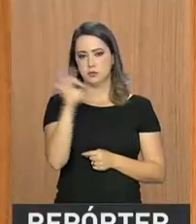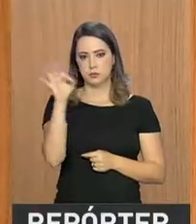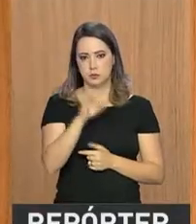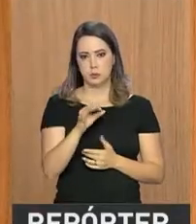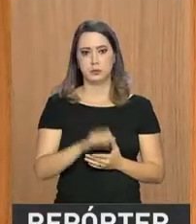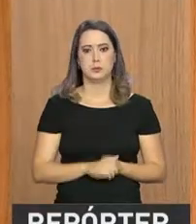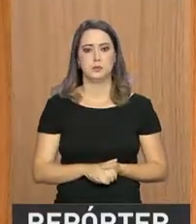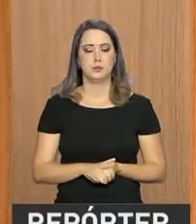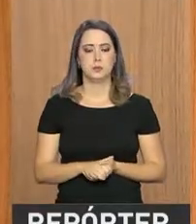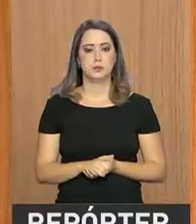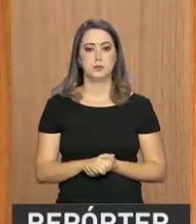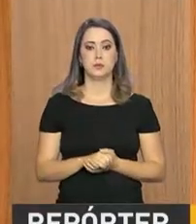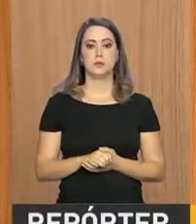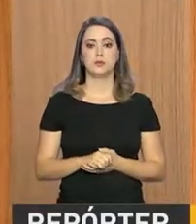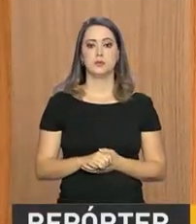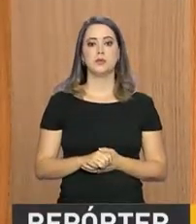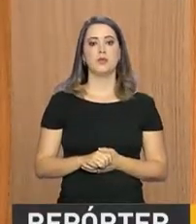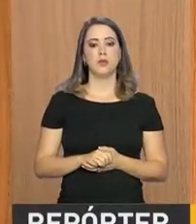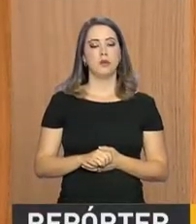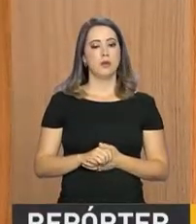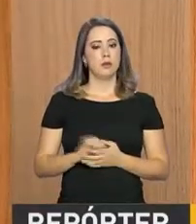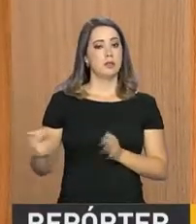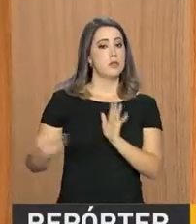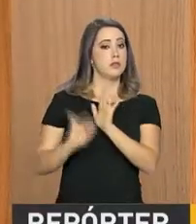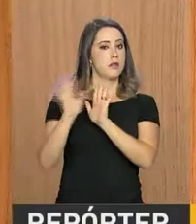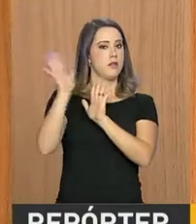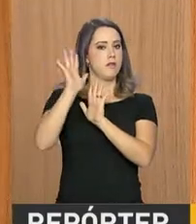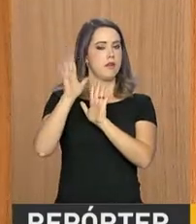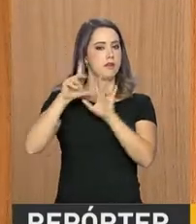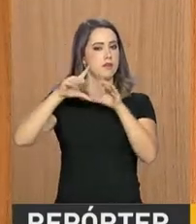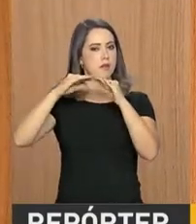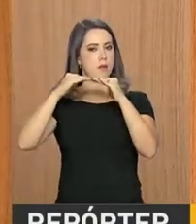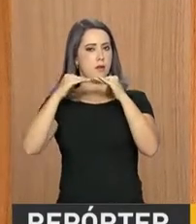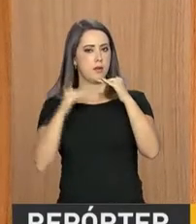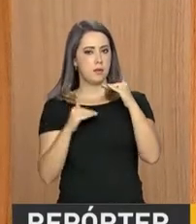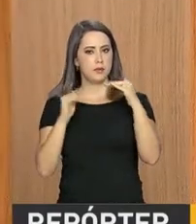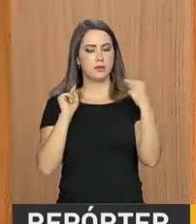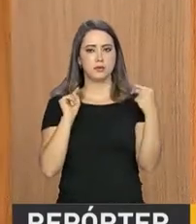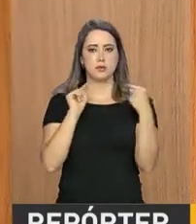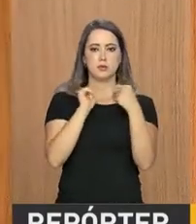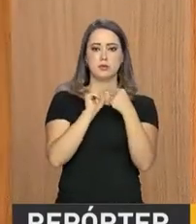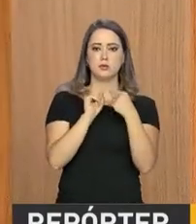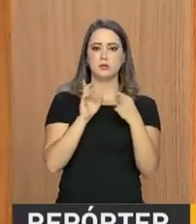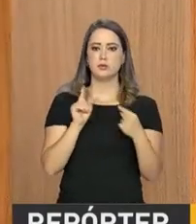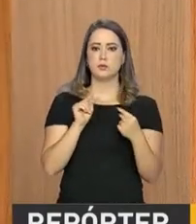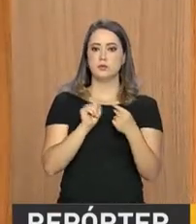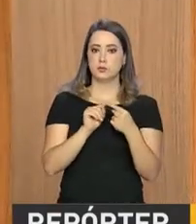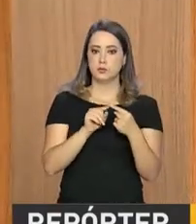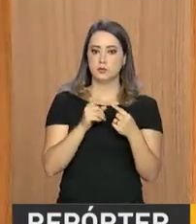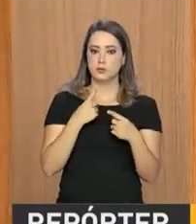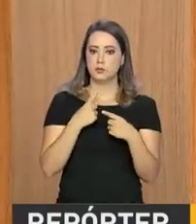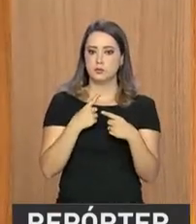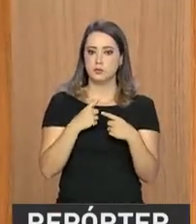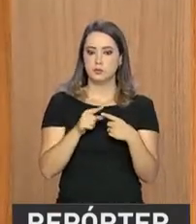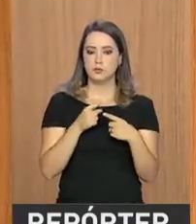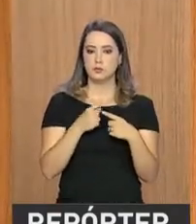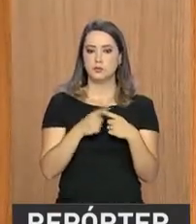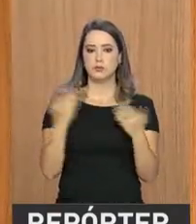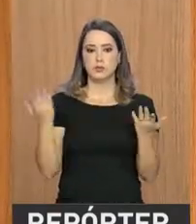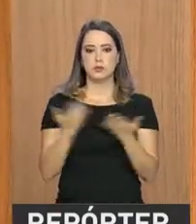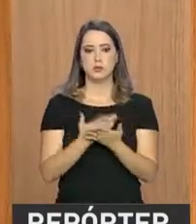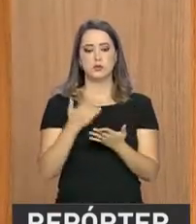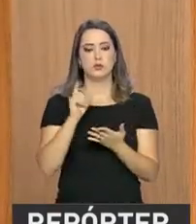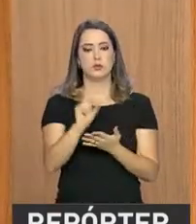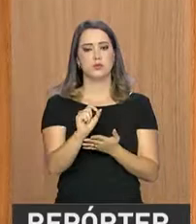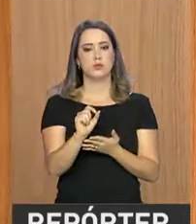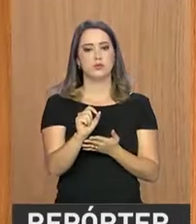inflação tem ficado abaixo da meta até mesmo agora,